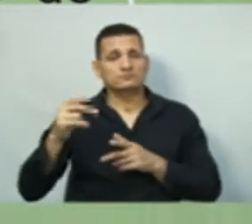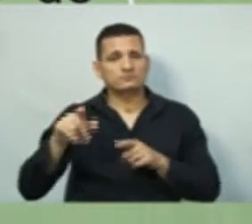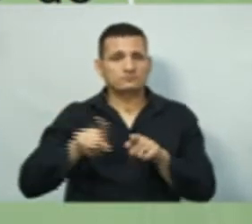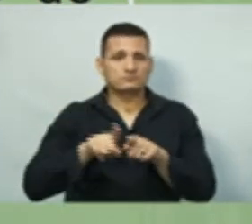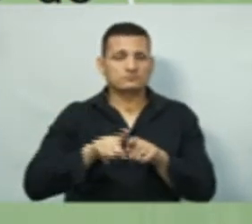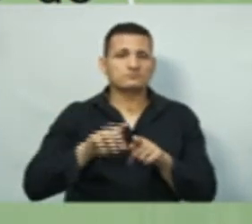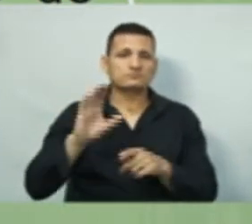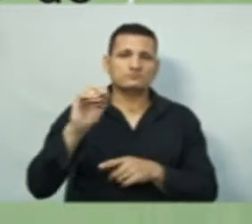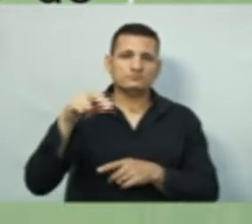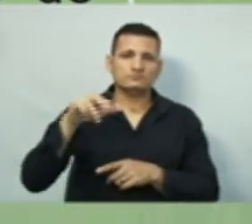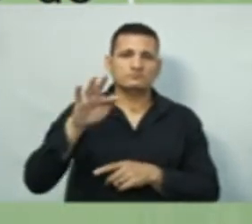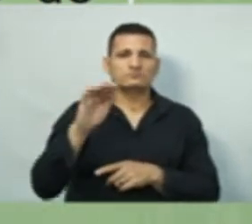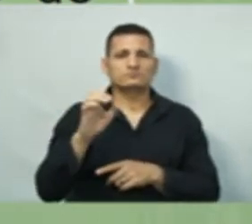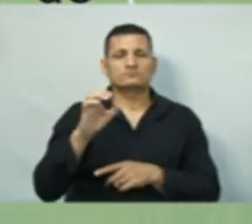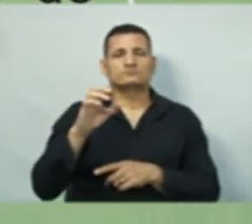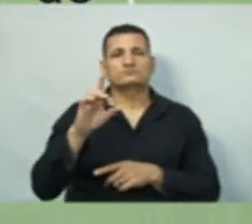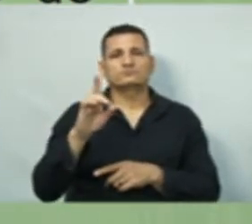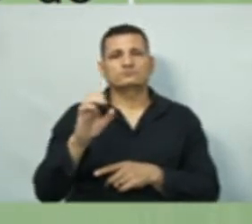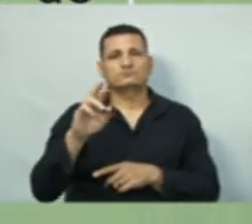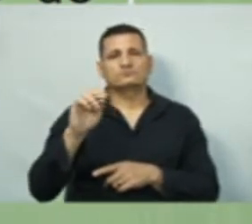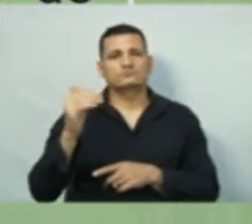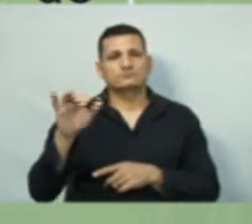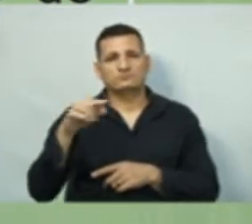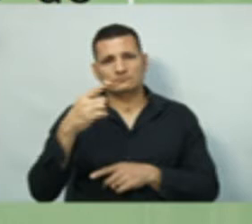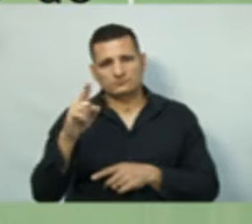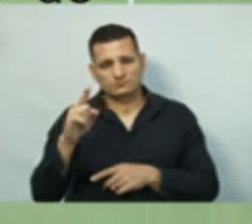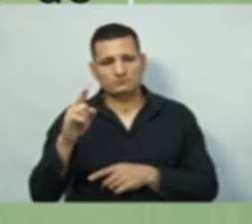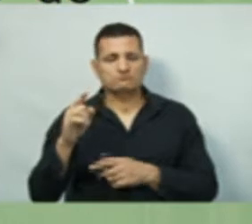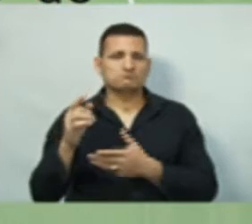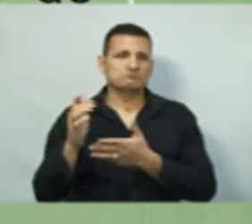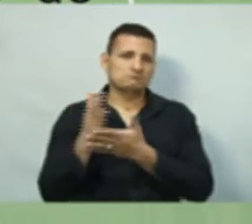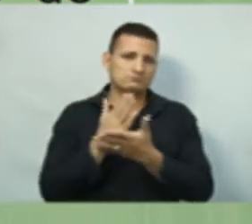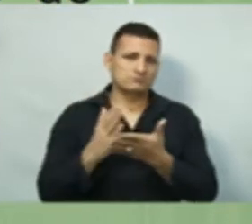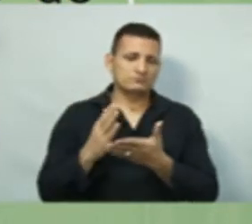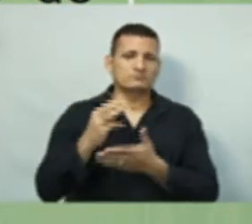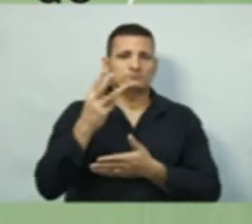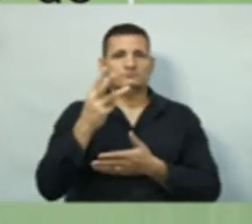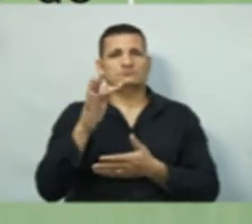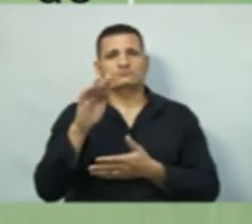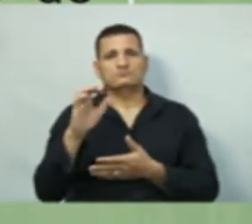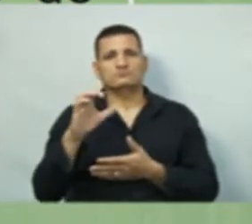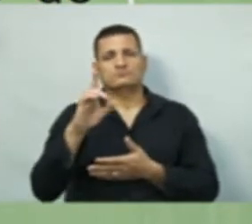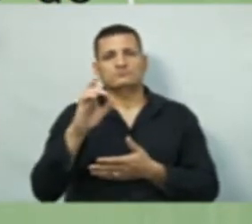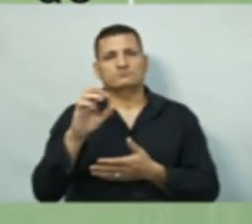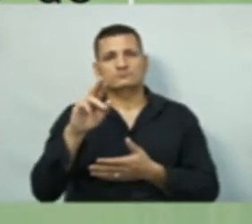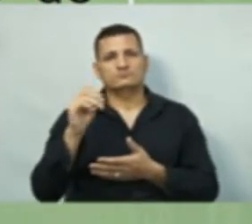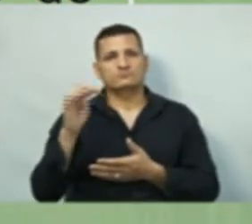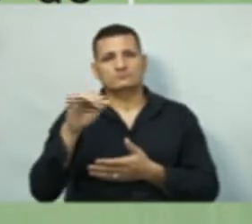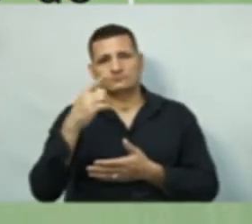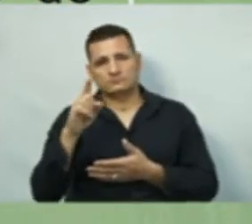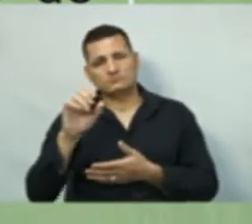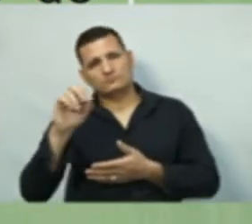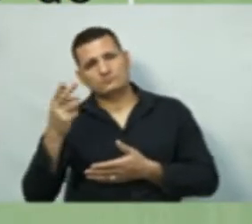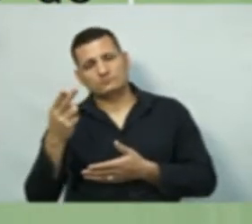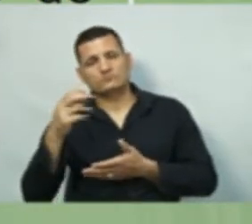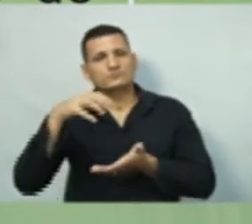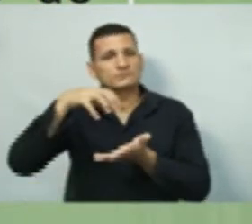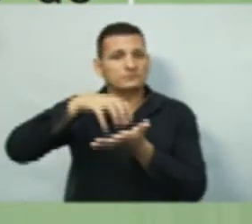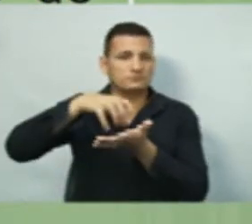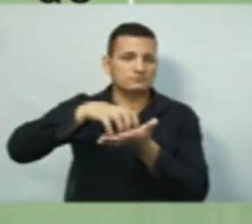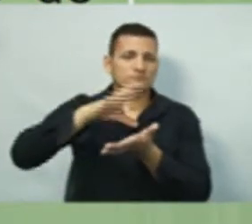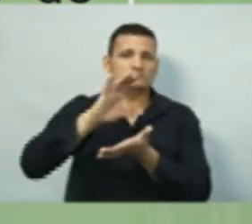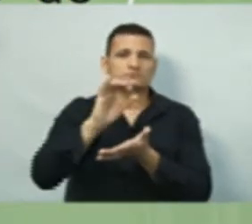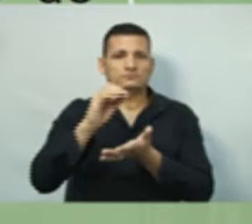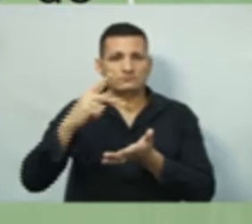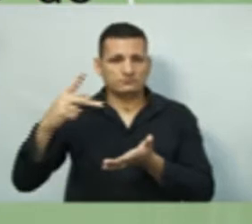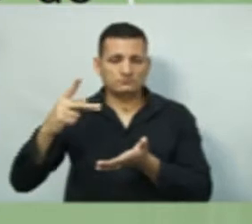as constituídas pelo menos de 3 federações de cooperativas ou cooperativas centrais da mesma ou de